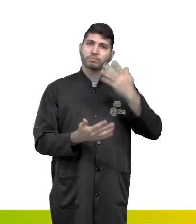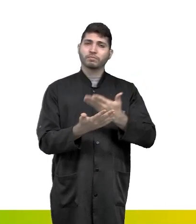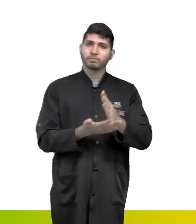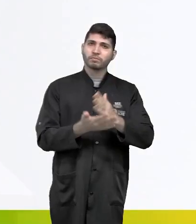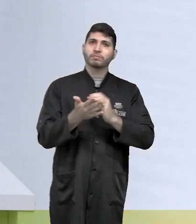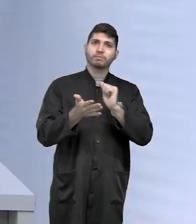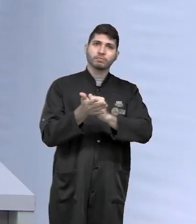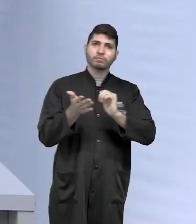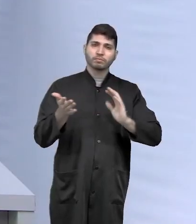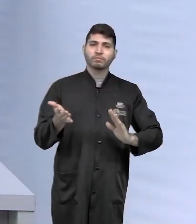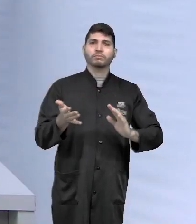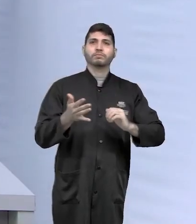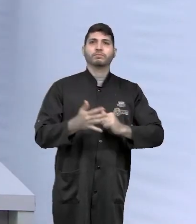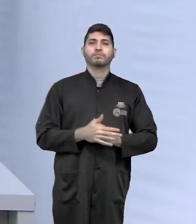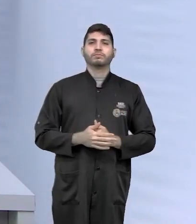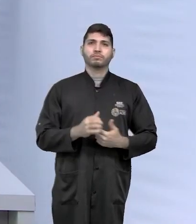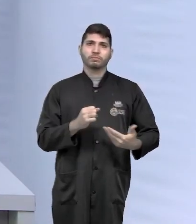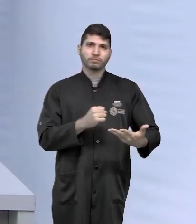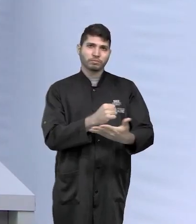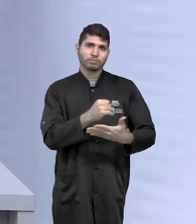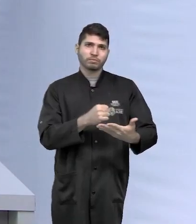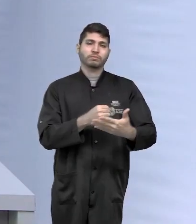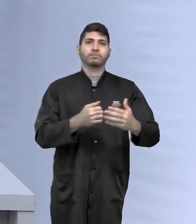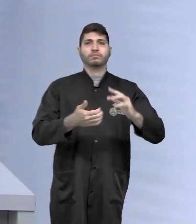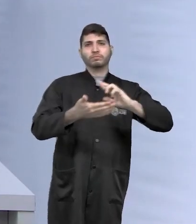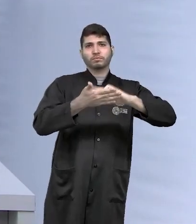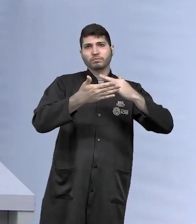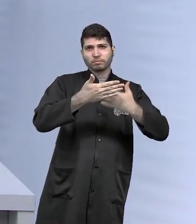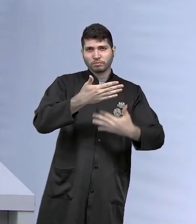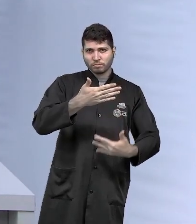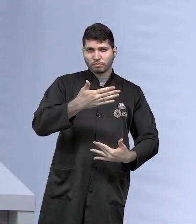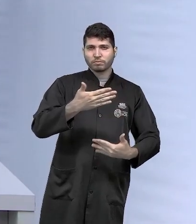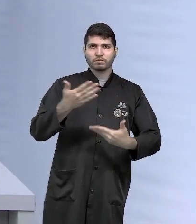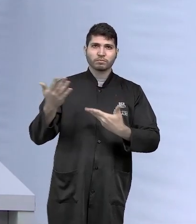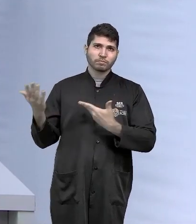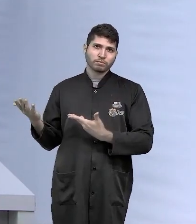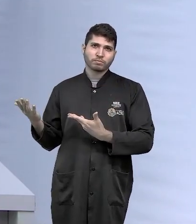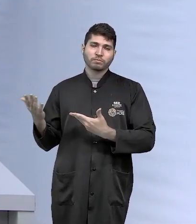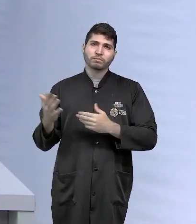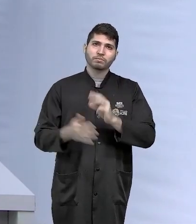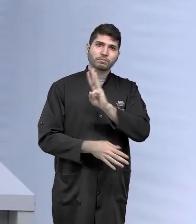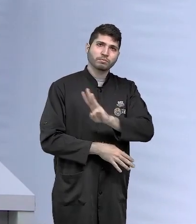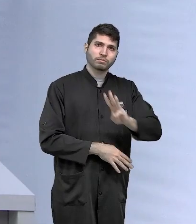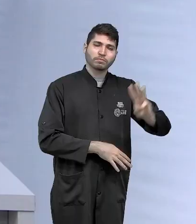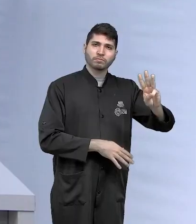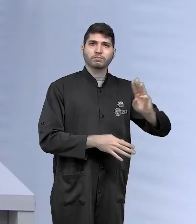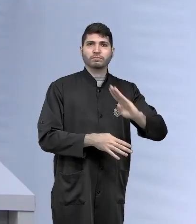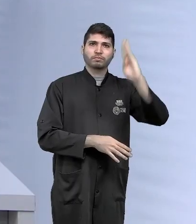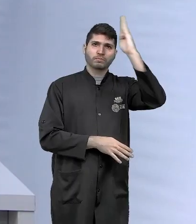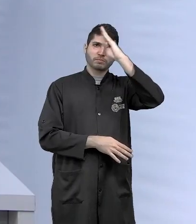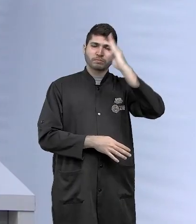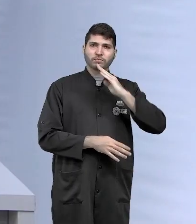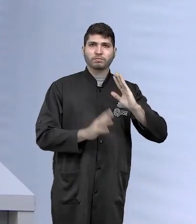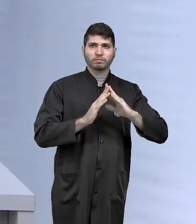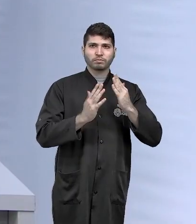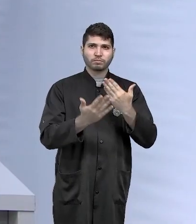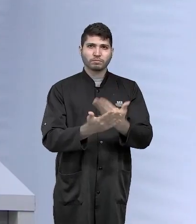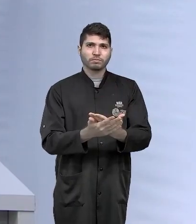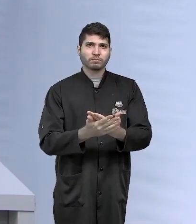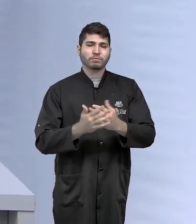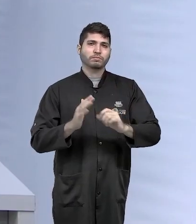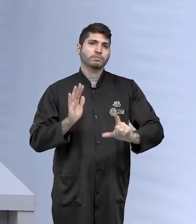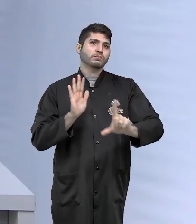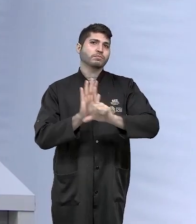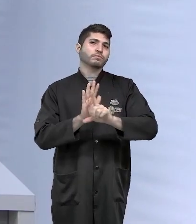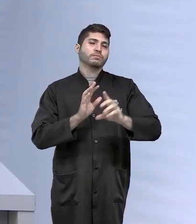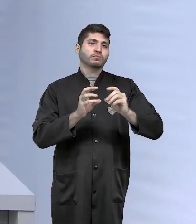nossa aula foi baseada nessas referências, né? No site Brasil Escola, a Lei de